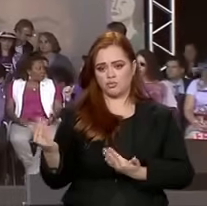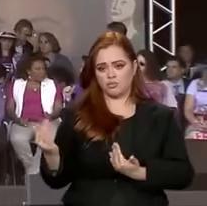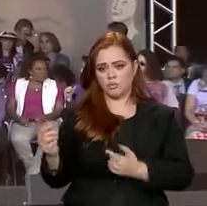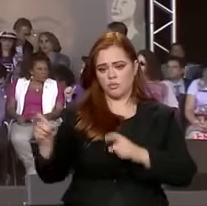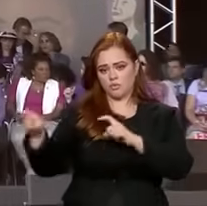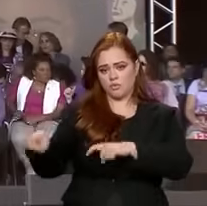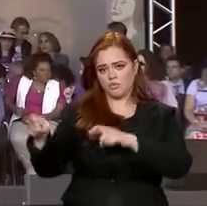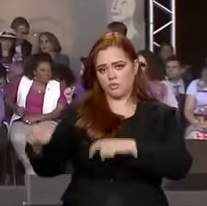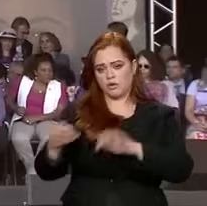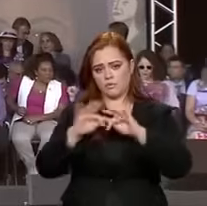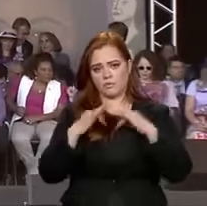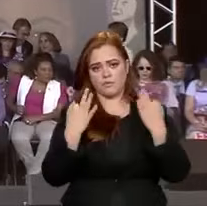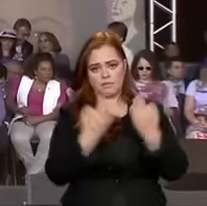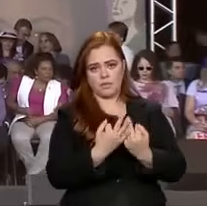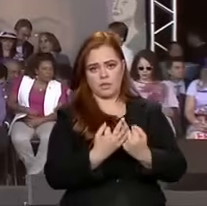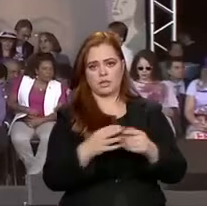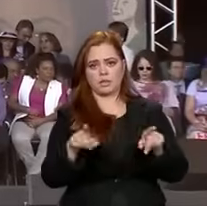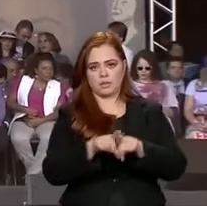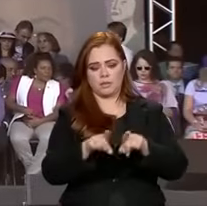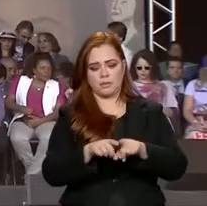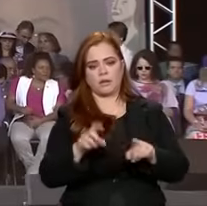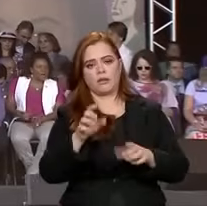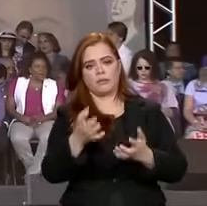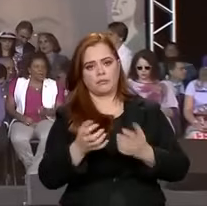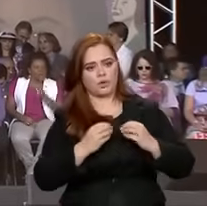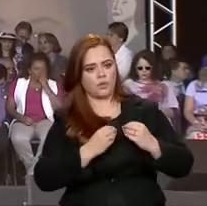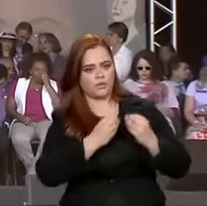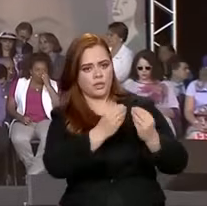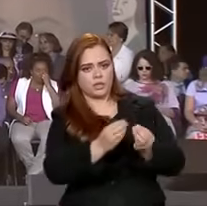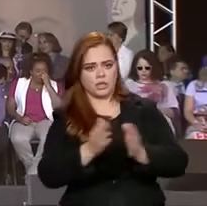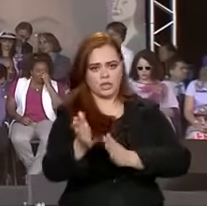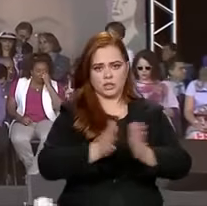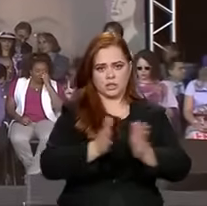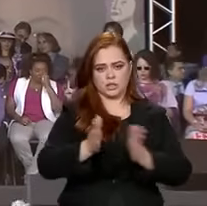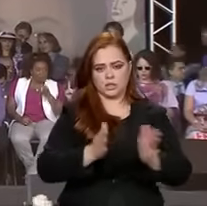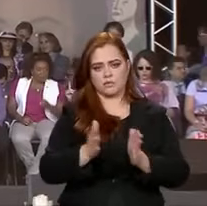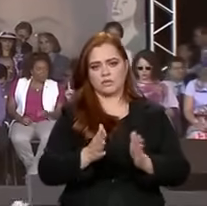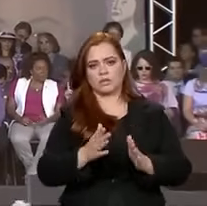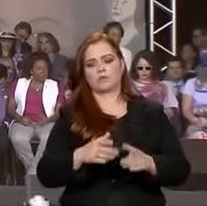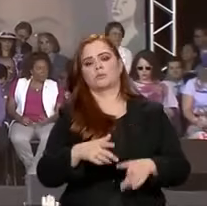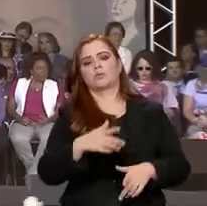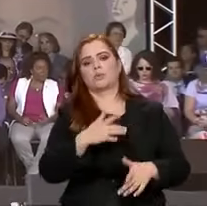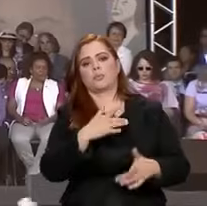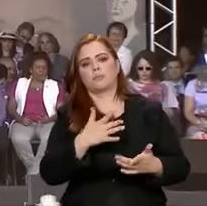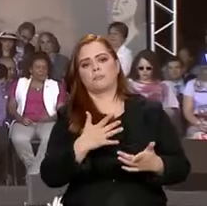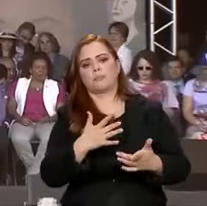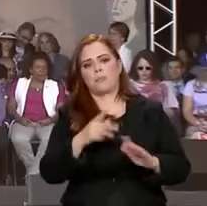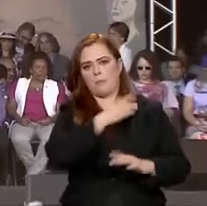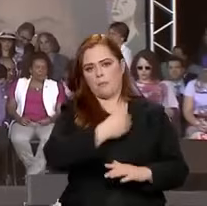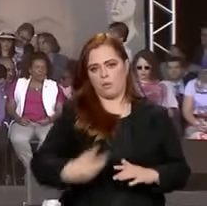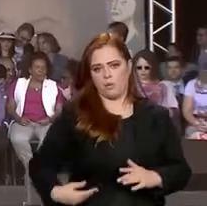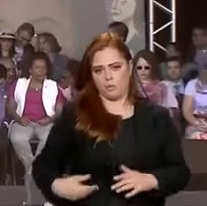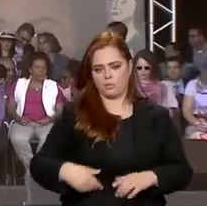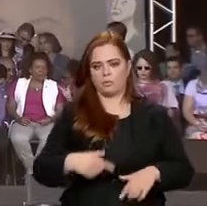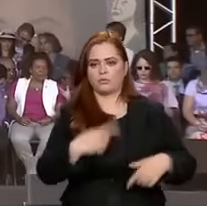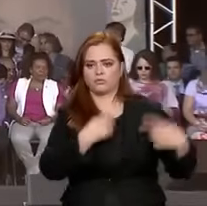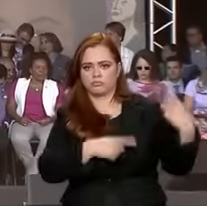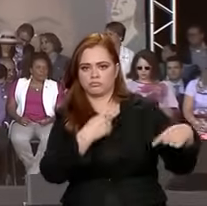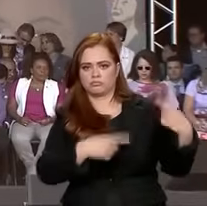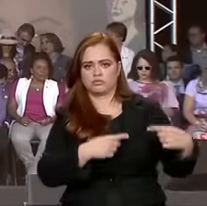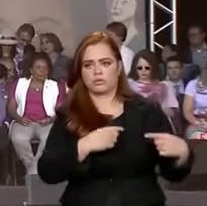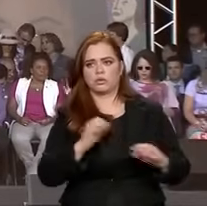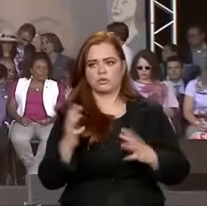Agricultura Familiar e busca oferecer acesso a serviços públicos de qualidade ampliação das